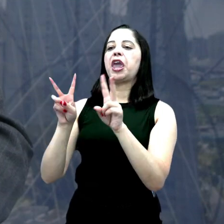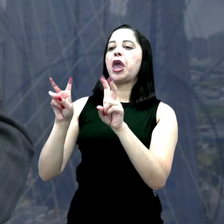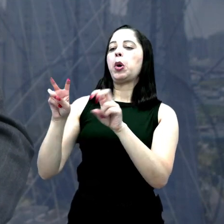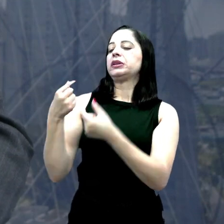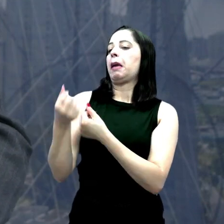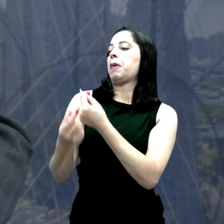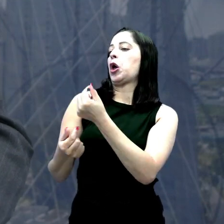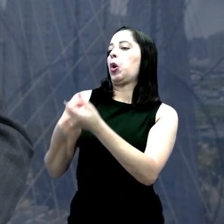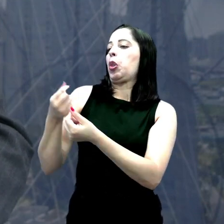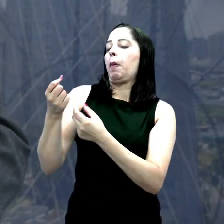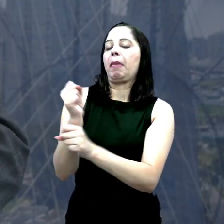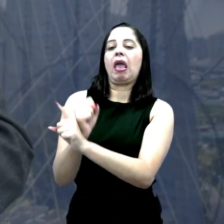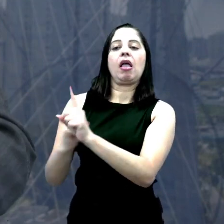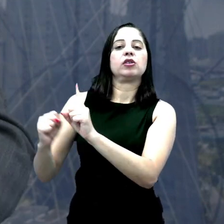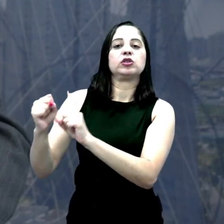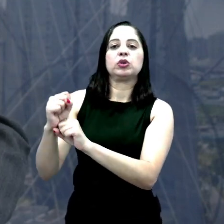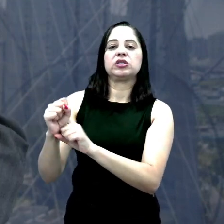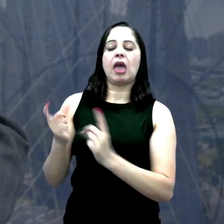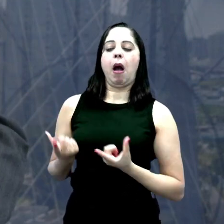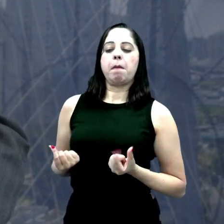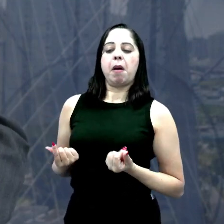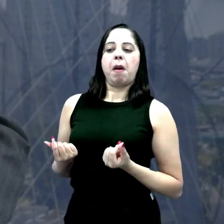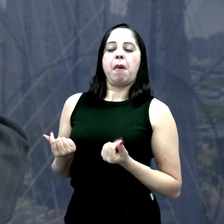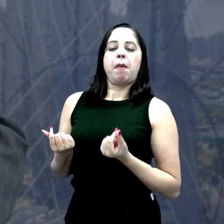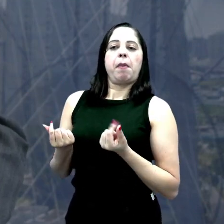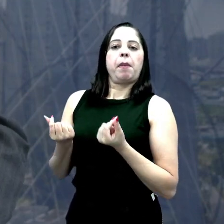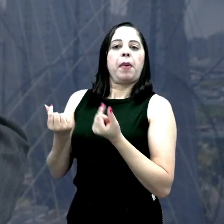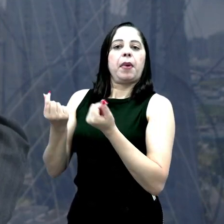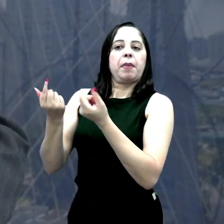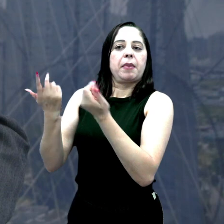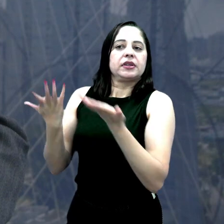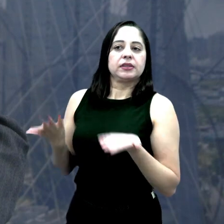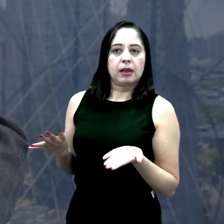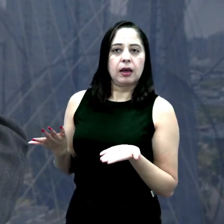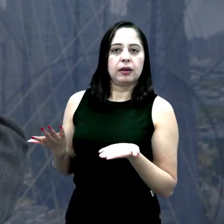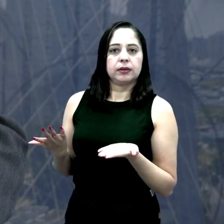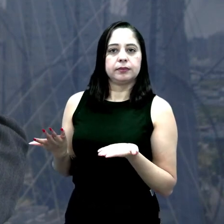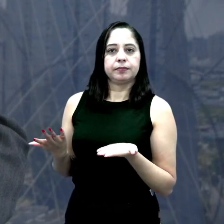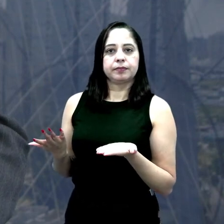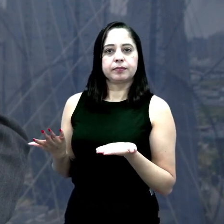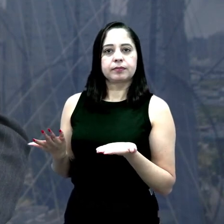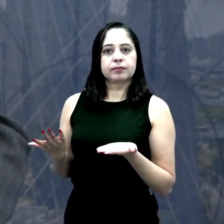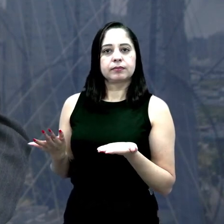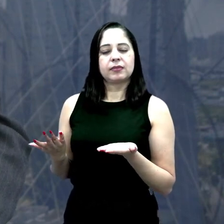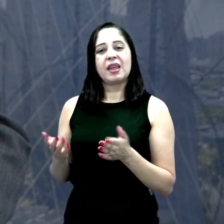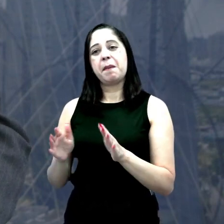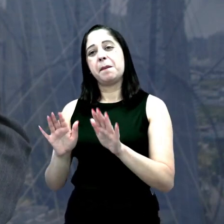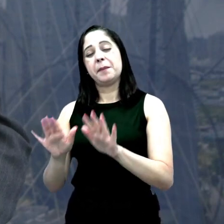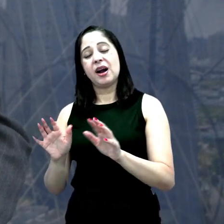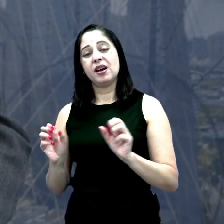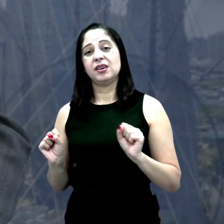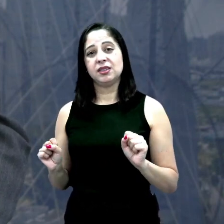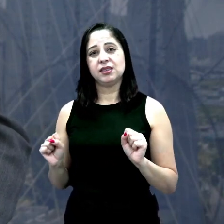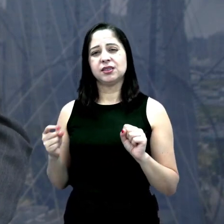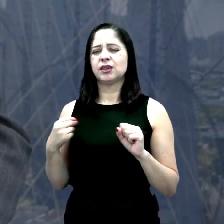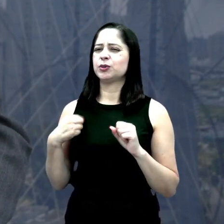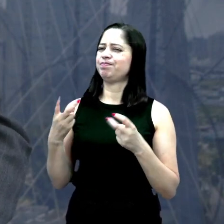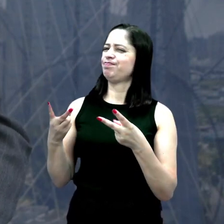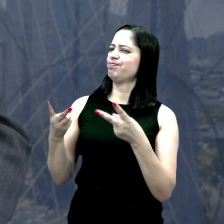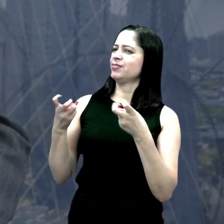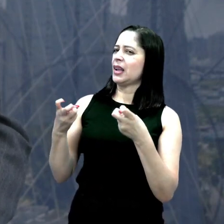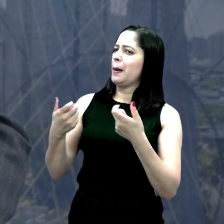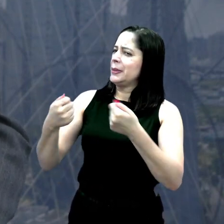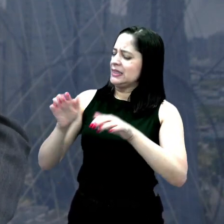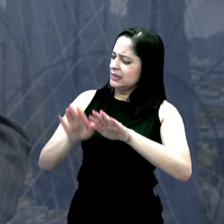questão financeira, porque também inchou demais o estado econômico deles. Mas eu vejo assim que tem que